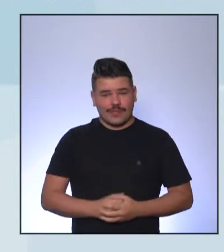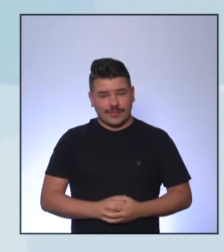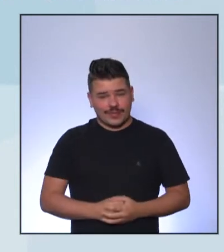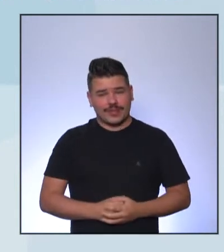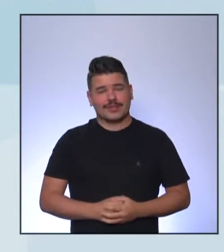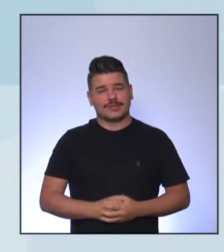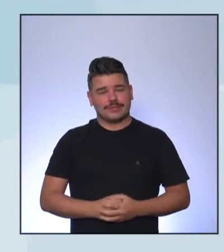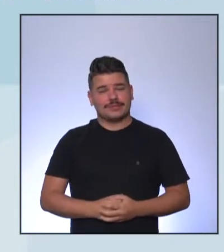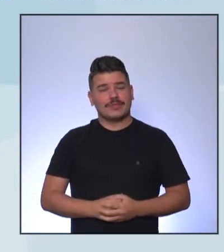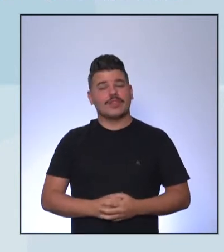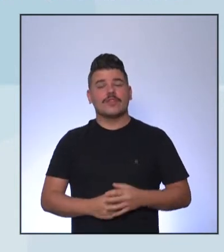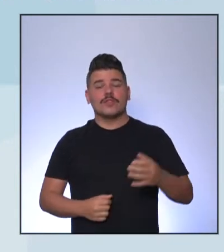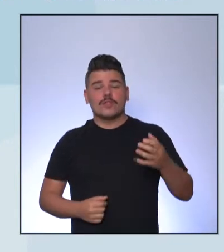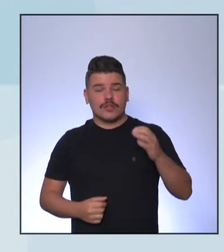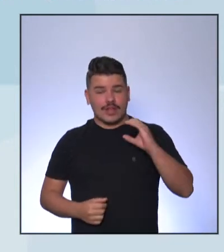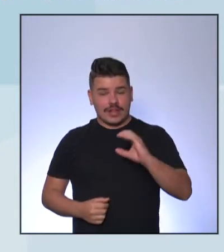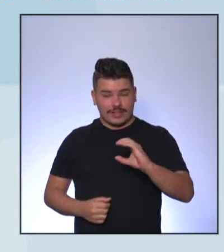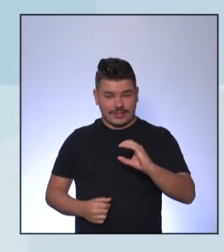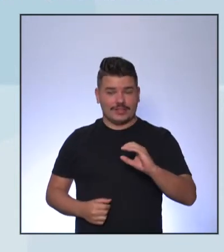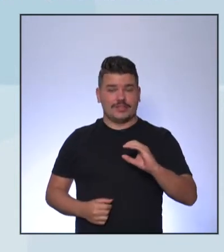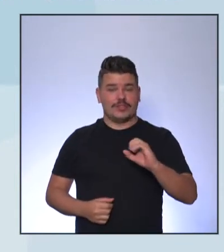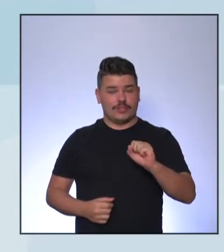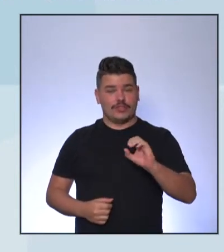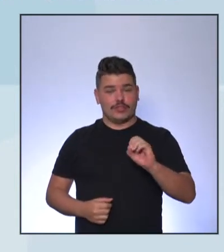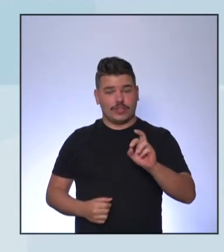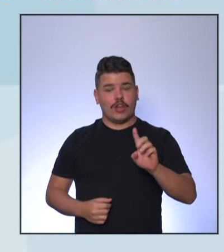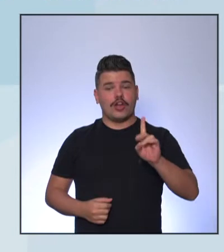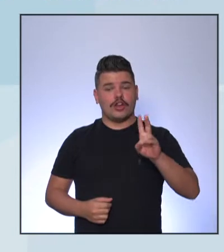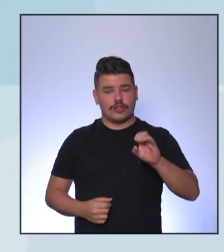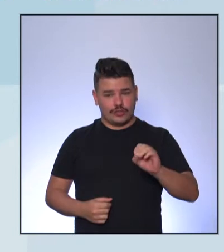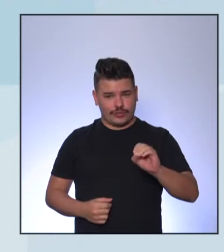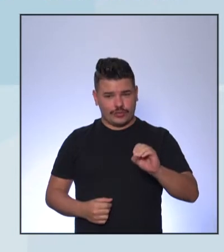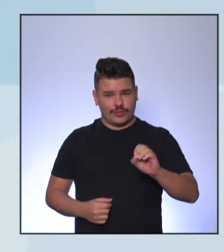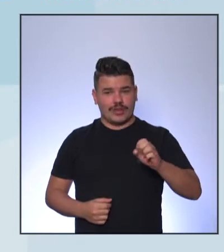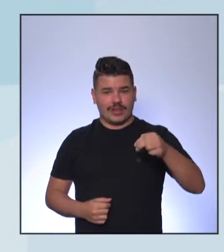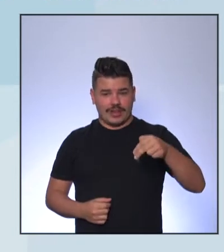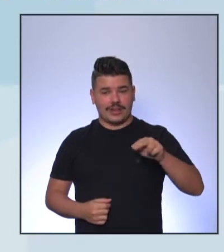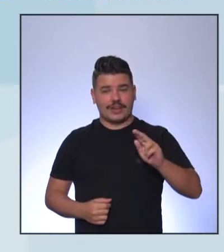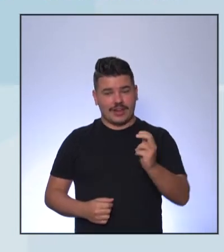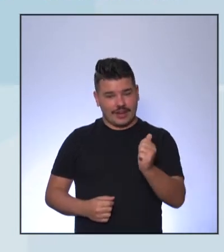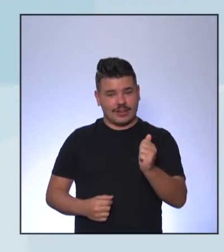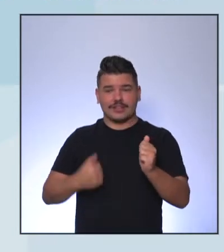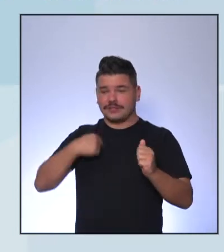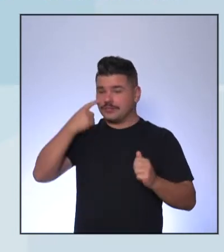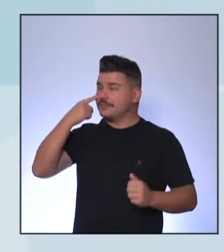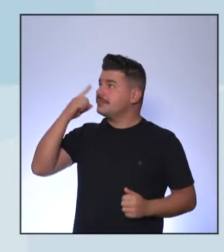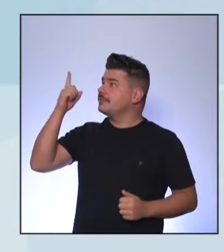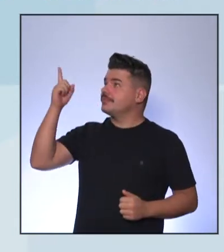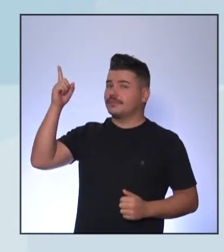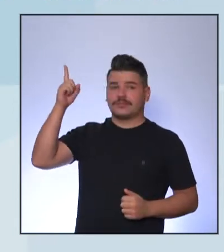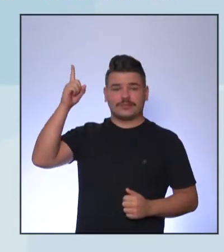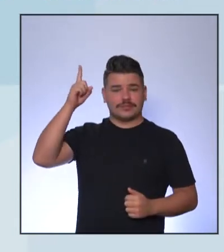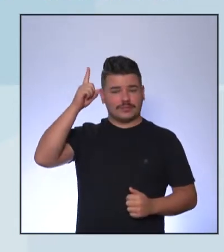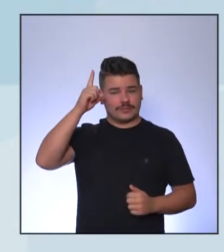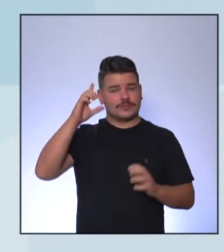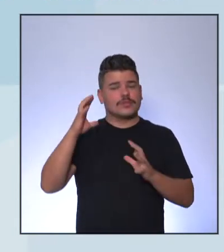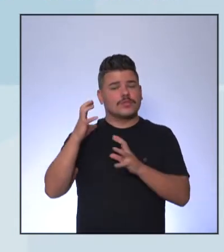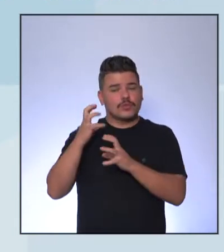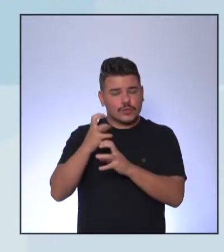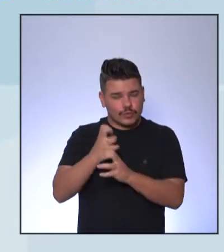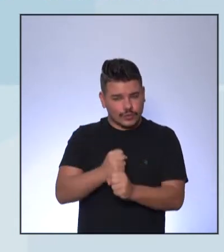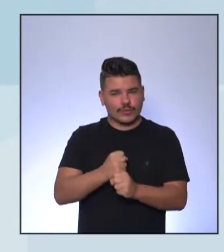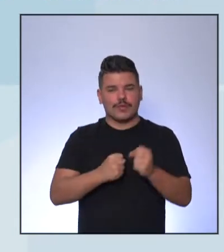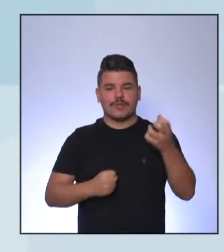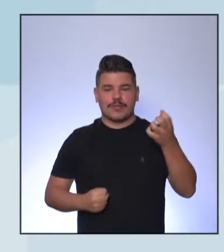que ele é formado pelo sódio, Na, hidrogênio, H, carbono, C, e o oxigênio, O. Então, a gente tem o bicarbonato